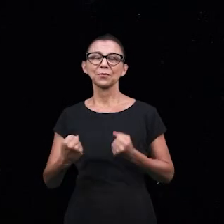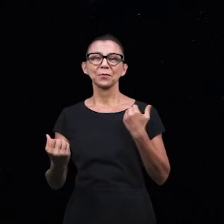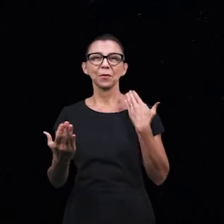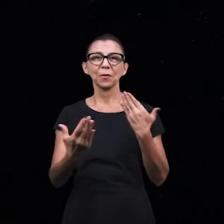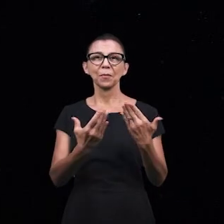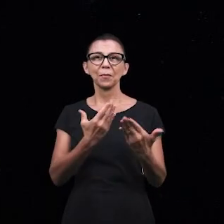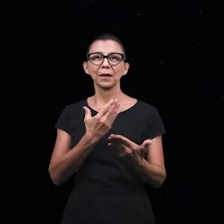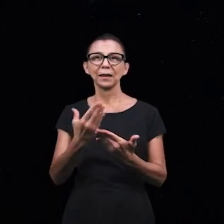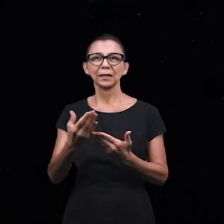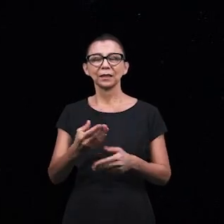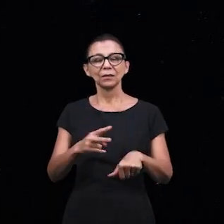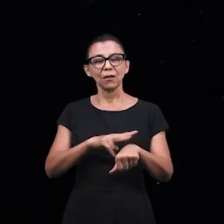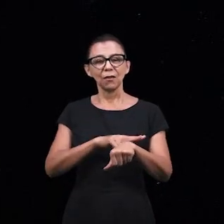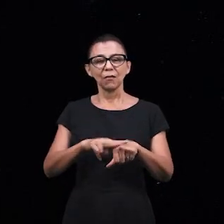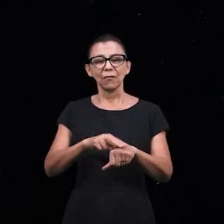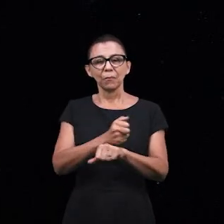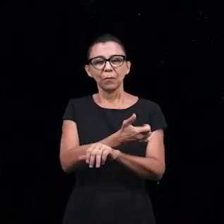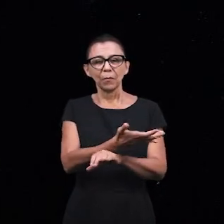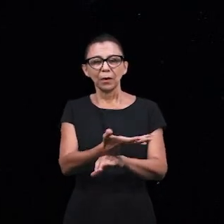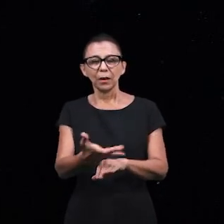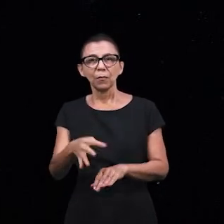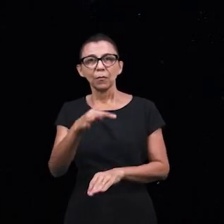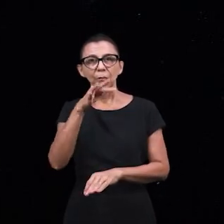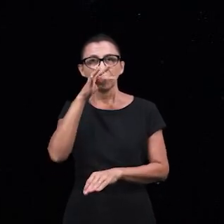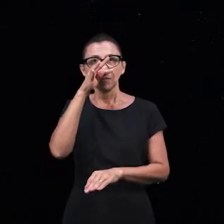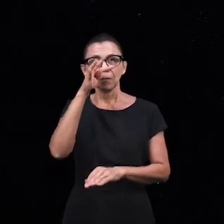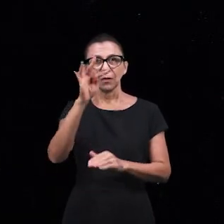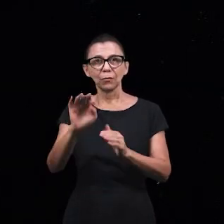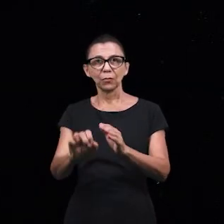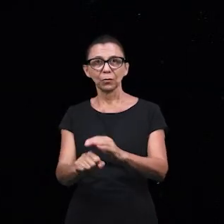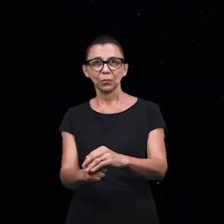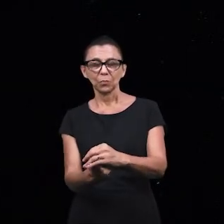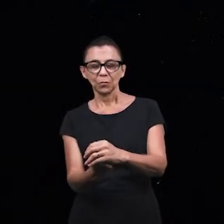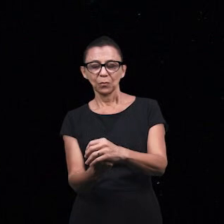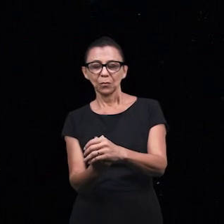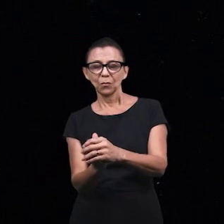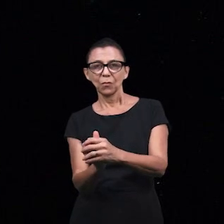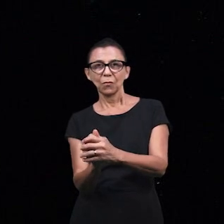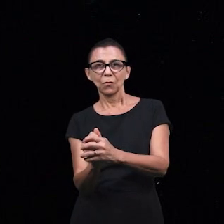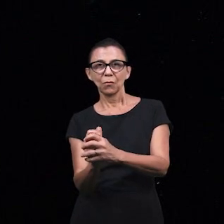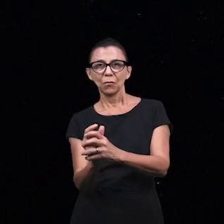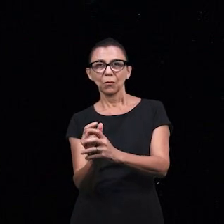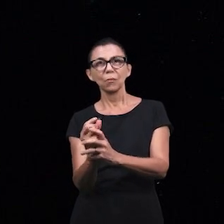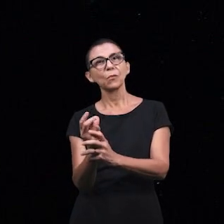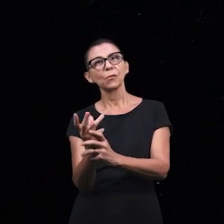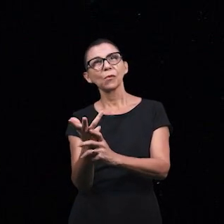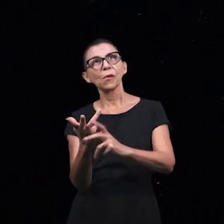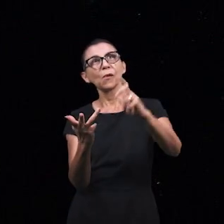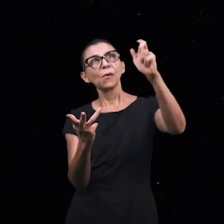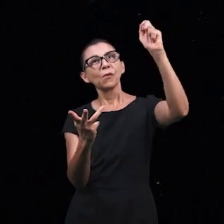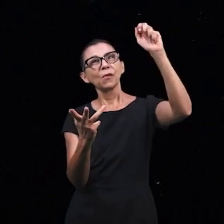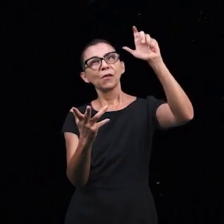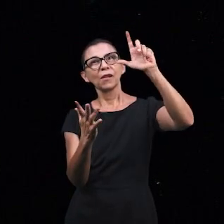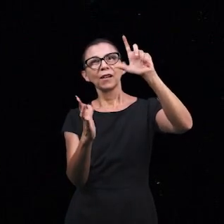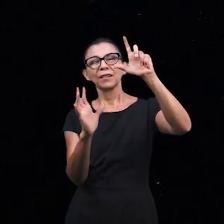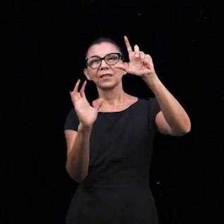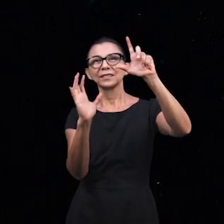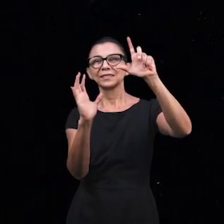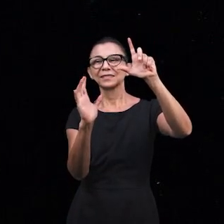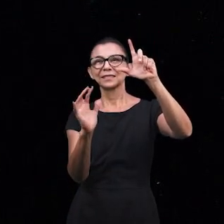desponta para a luz do sol, assim brilhou um dia